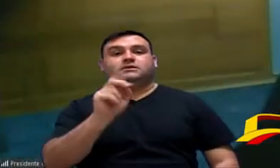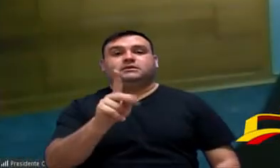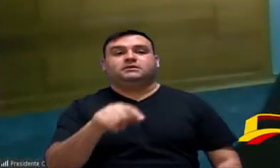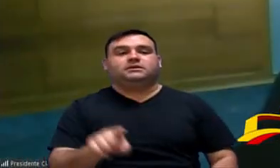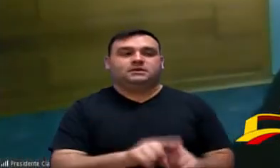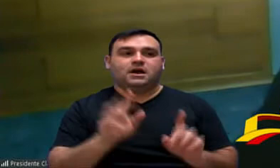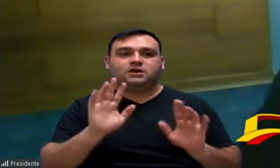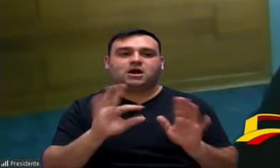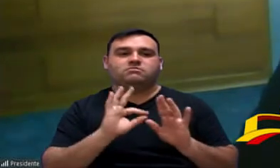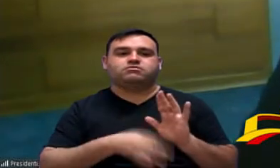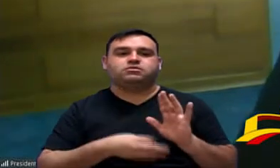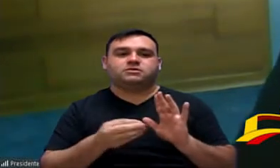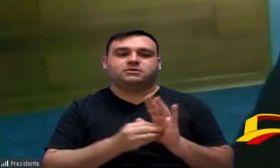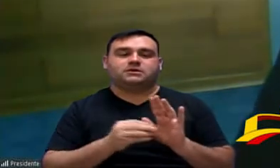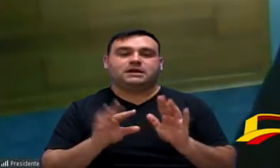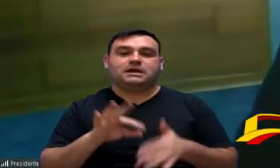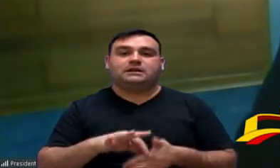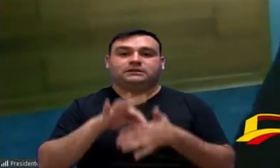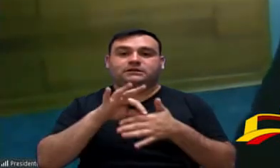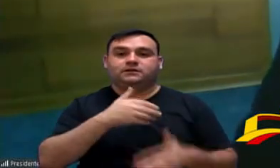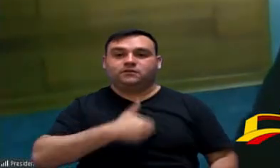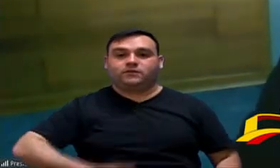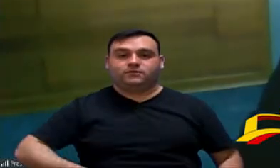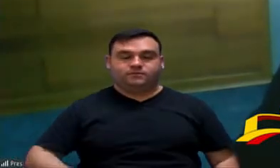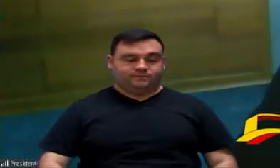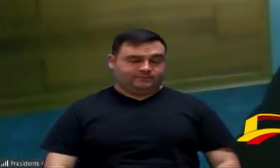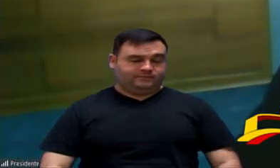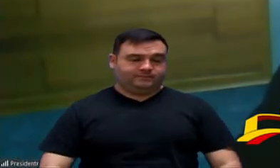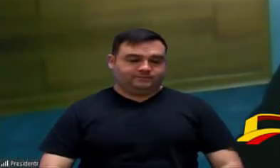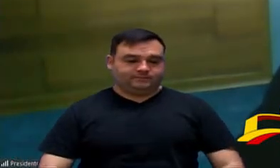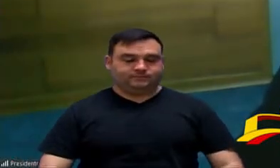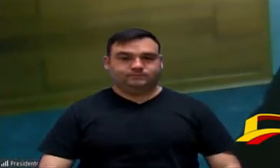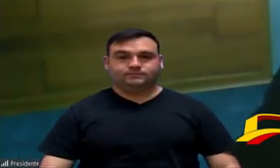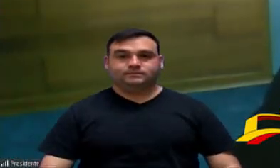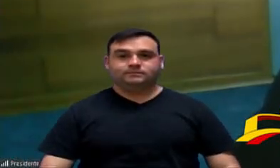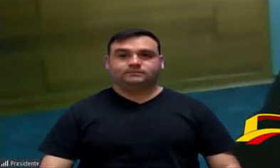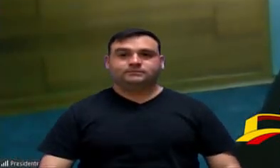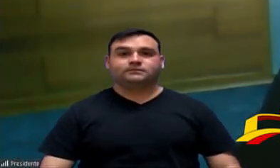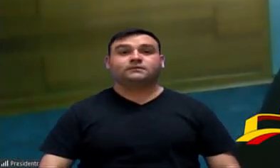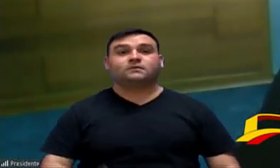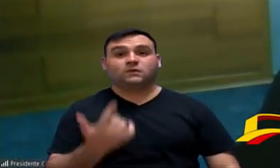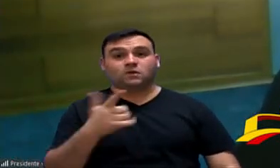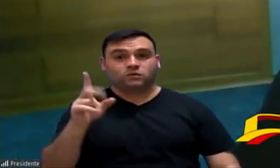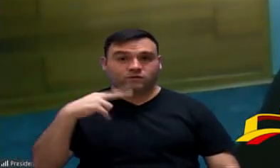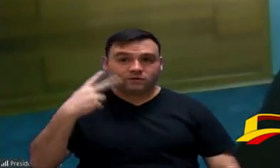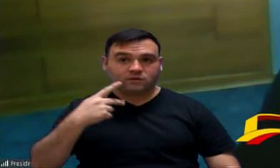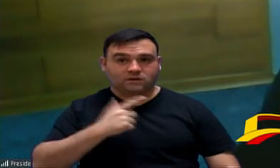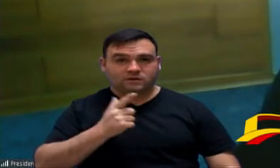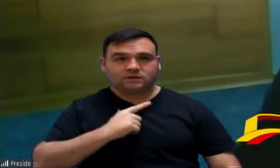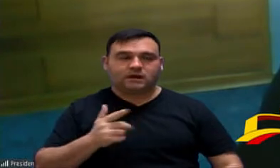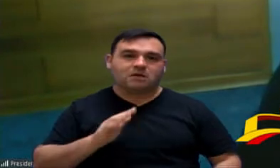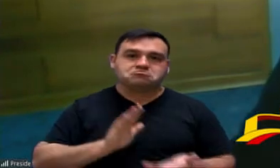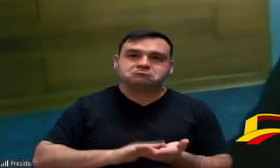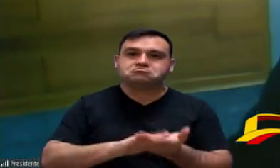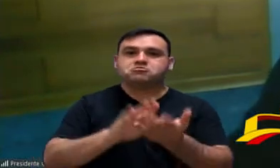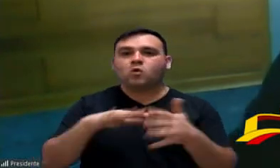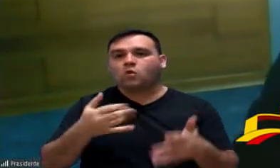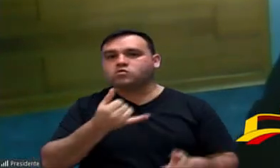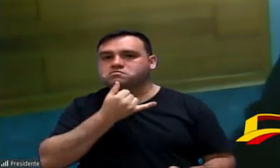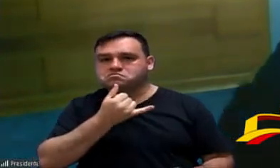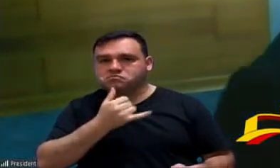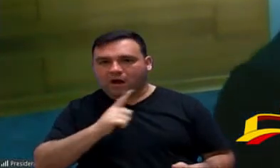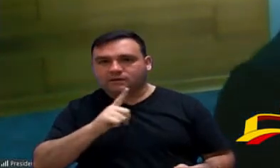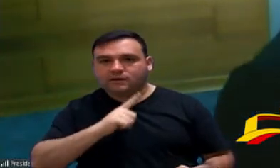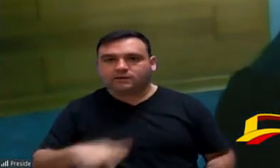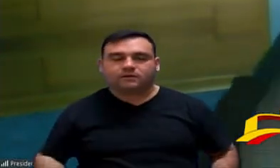já está inscrito como líder do governo. Próximo, tem mais algum vereador que tem voto com congratulações?